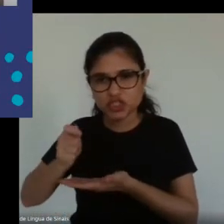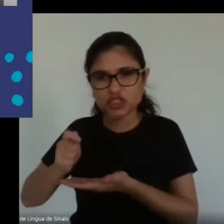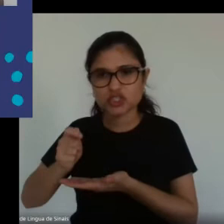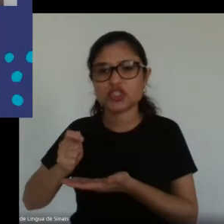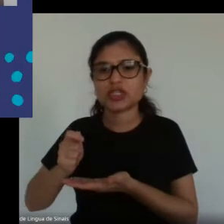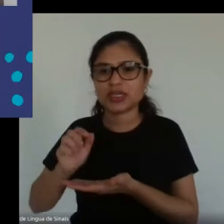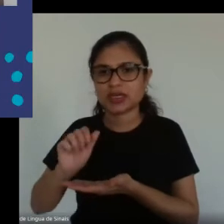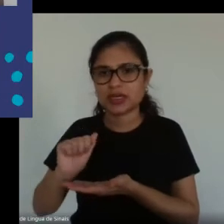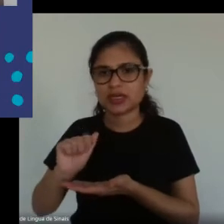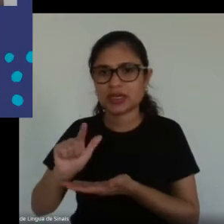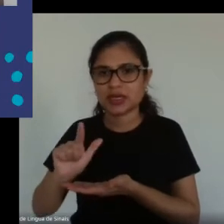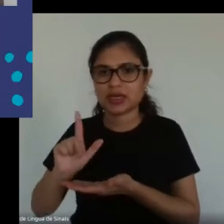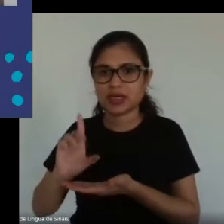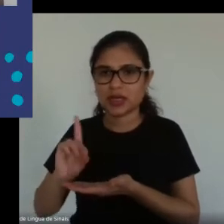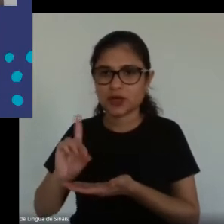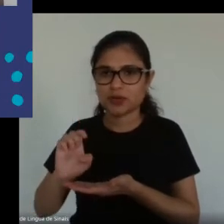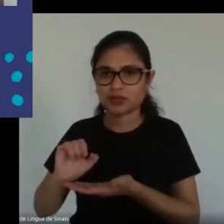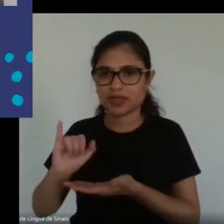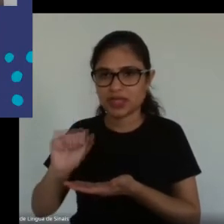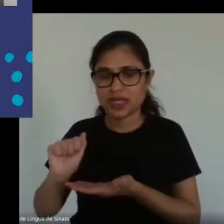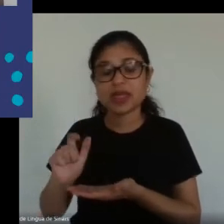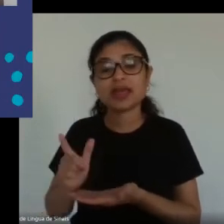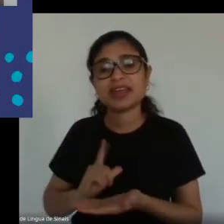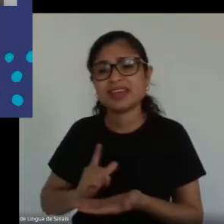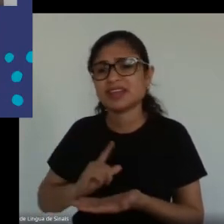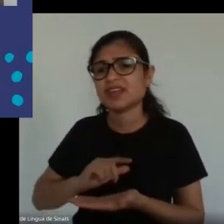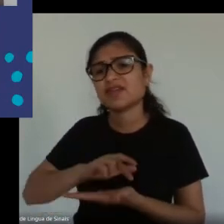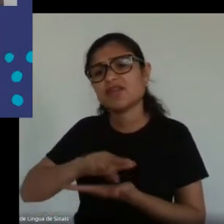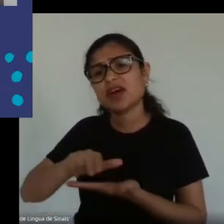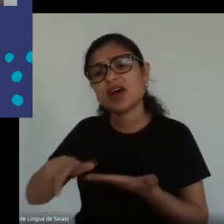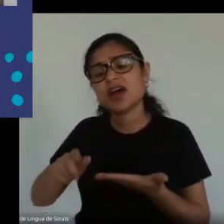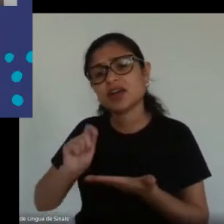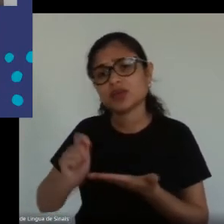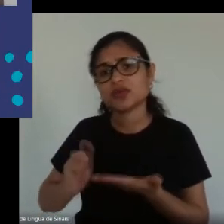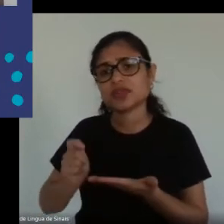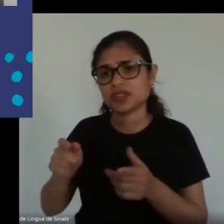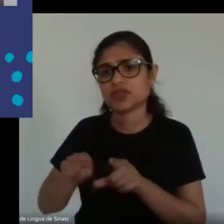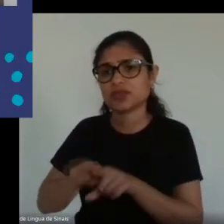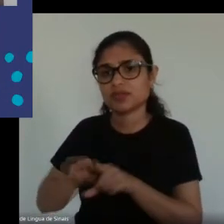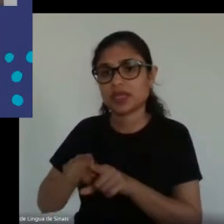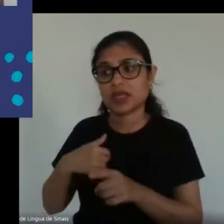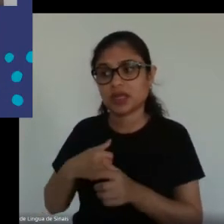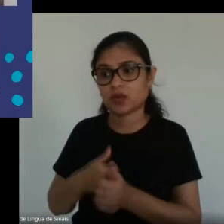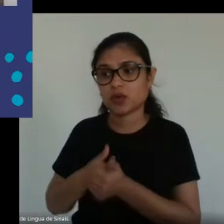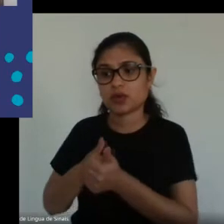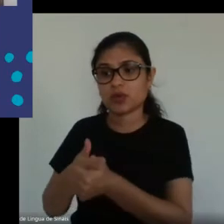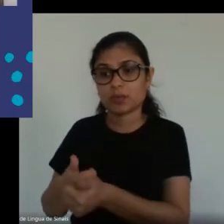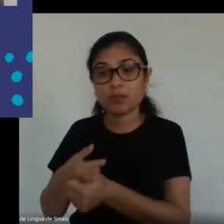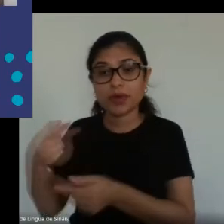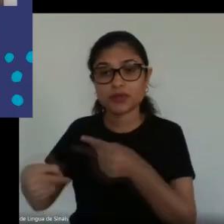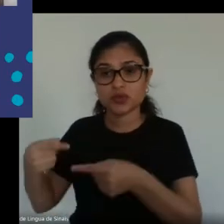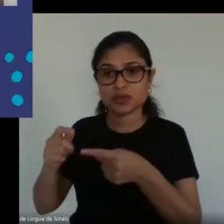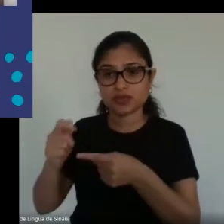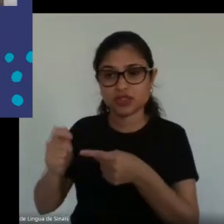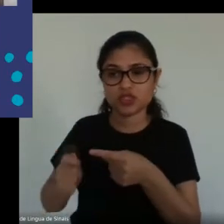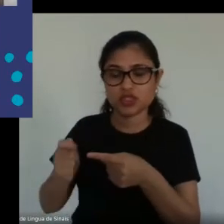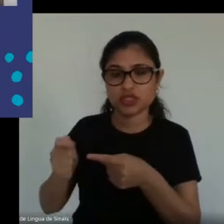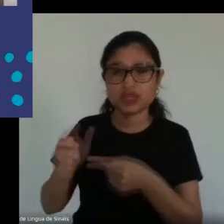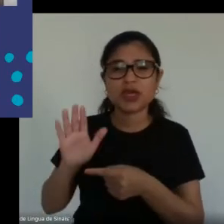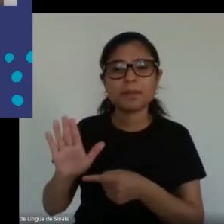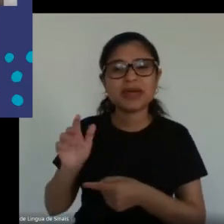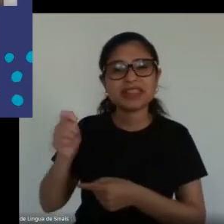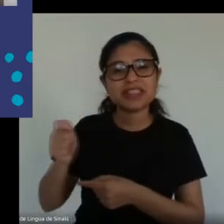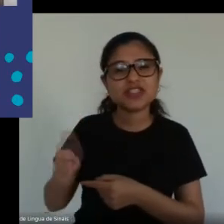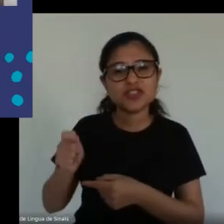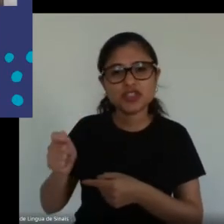bastante índios também, tá? Mas eu sigo várias discussões do pessoal indígena, mas entre os indígenas